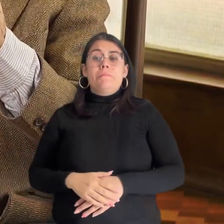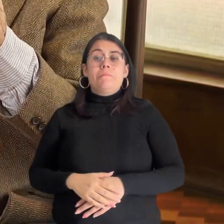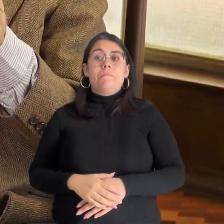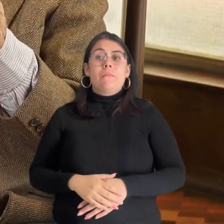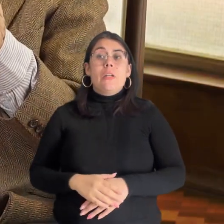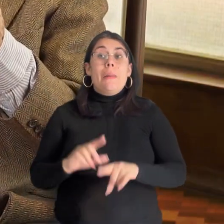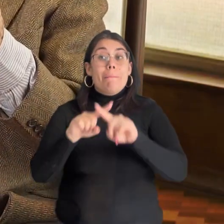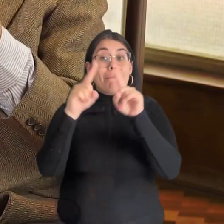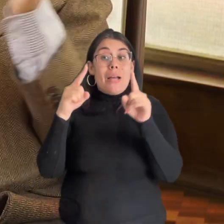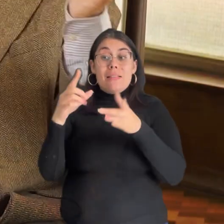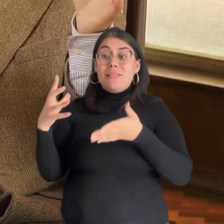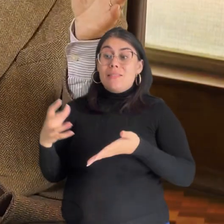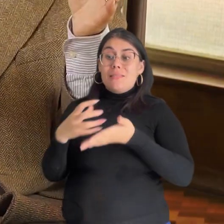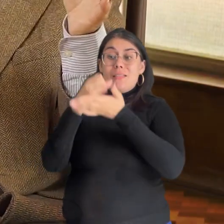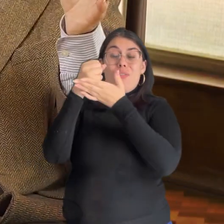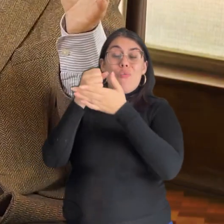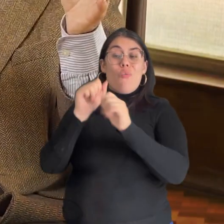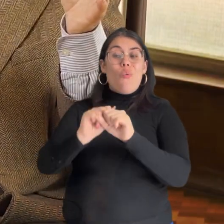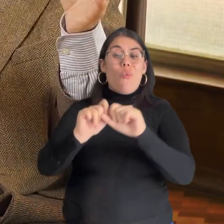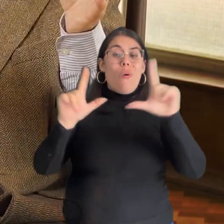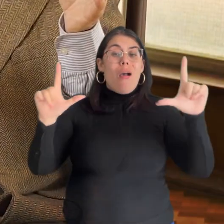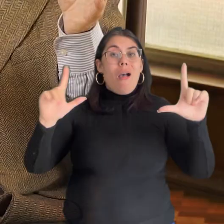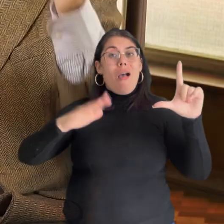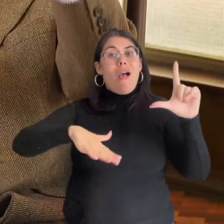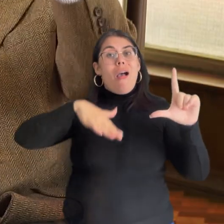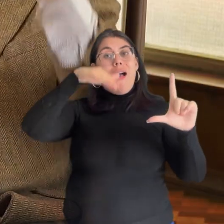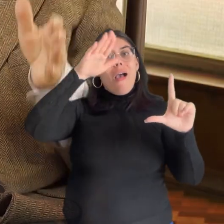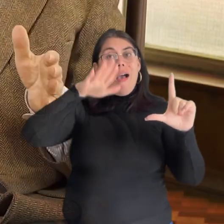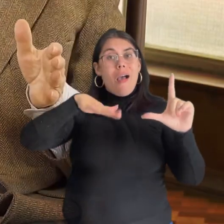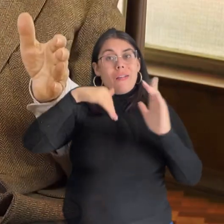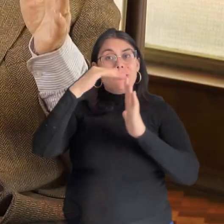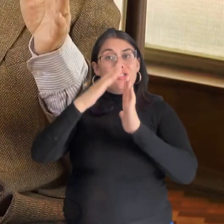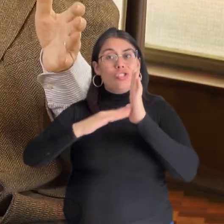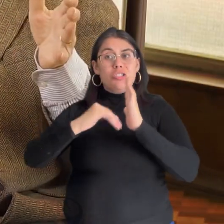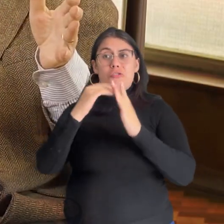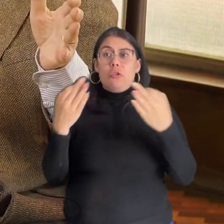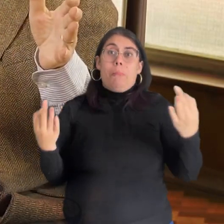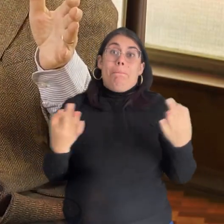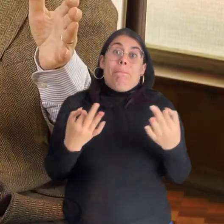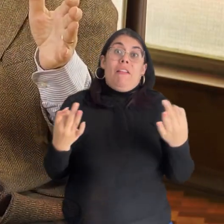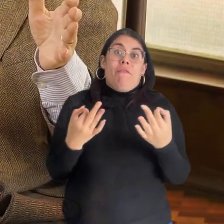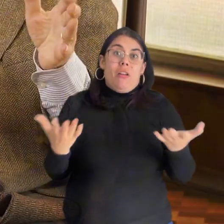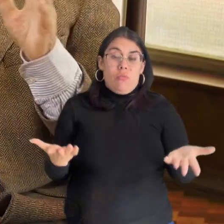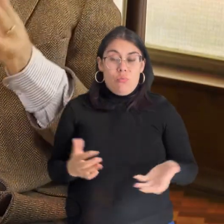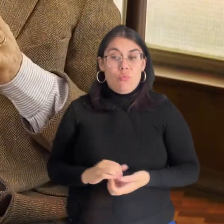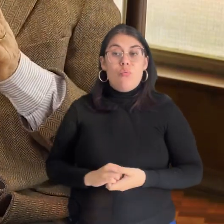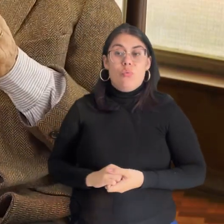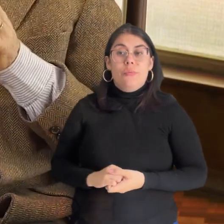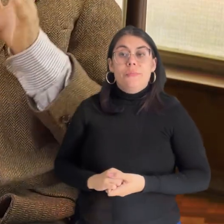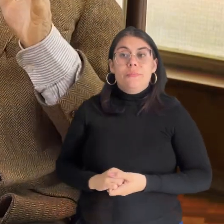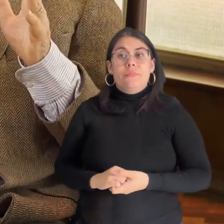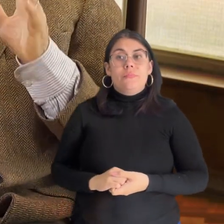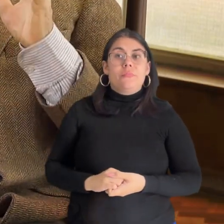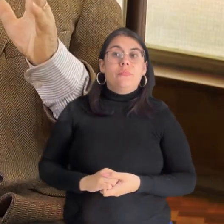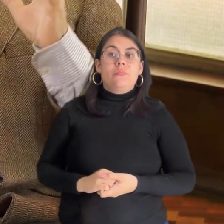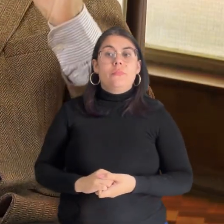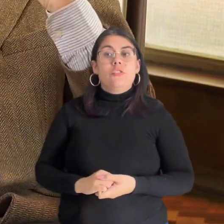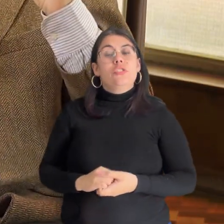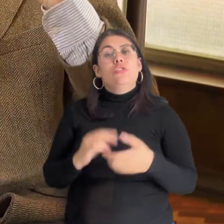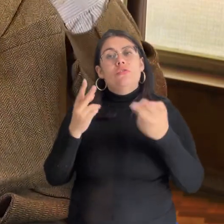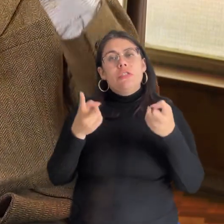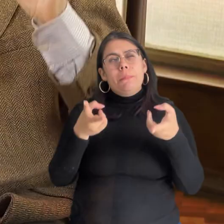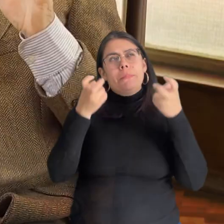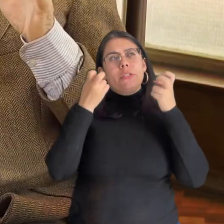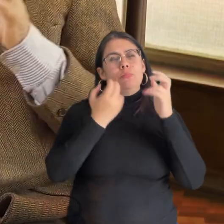Em compensação, salvou o painel, que ficou em perfeito estado. Ora, se